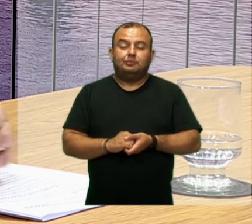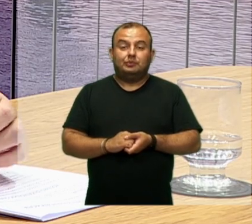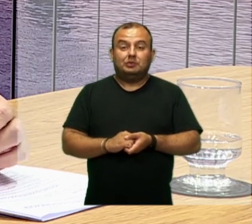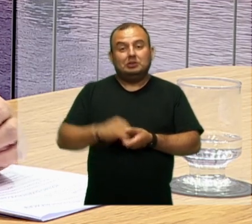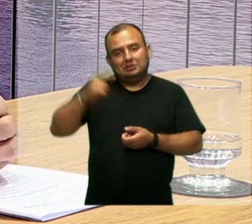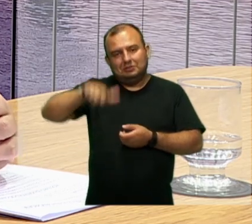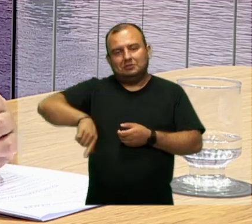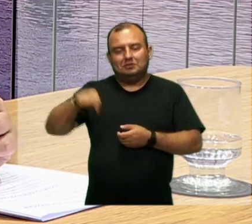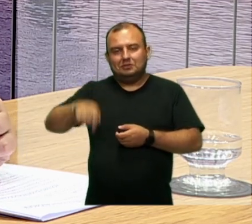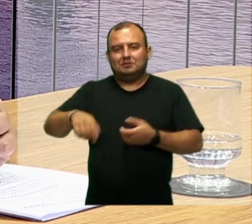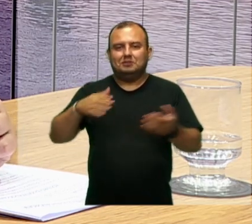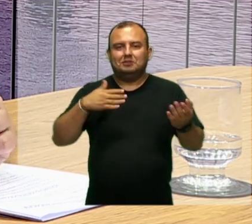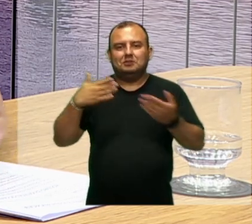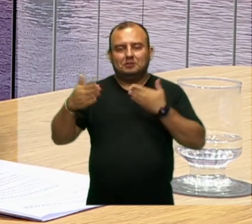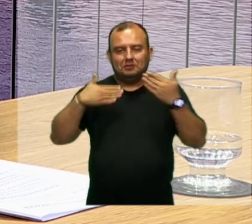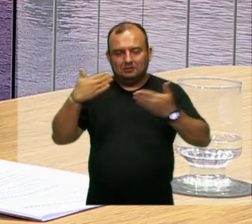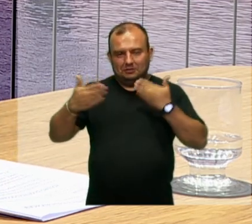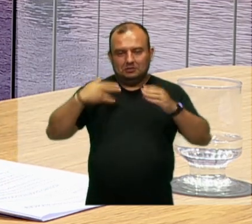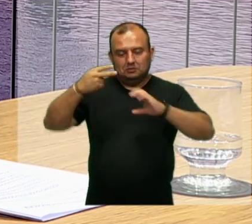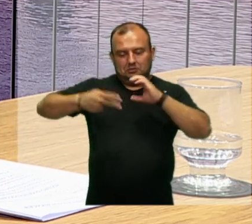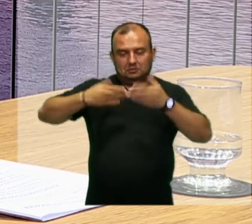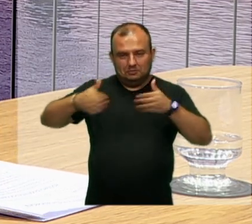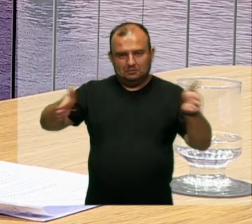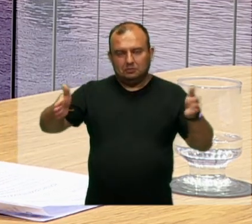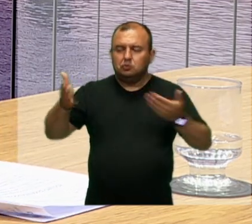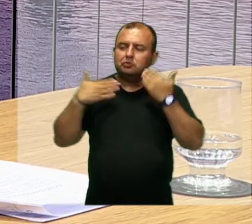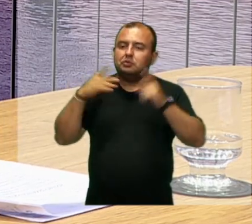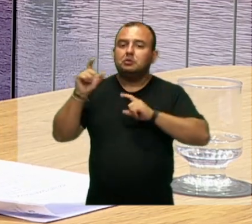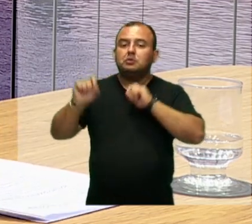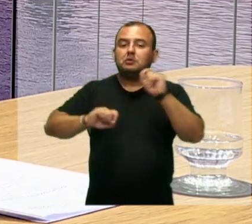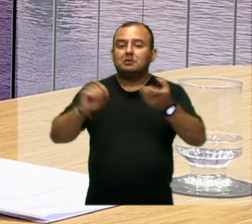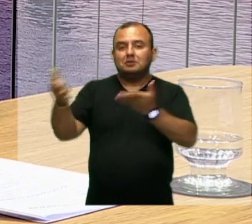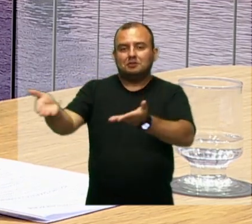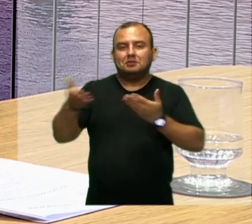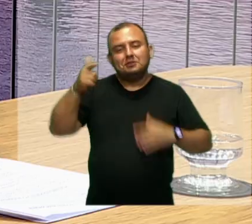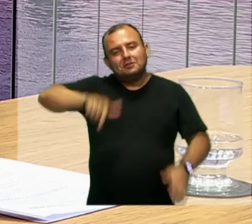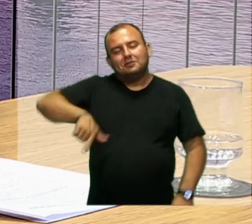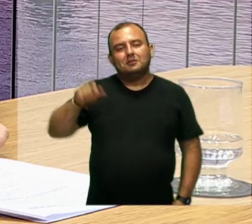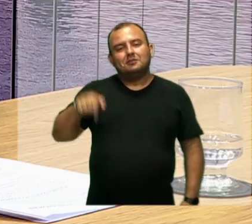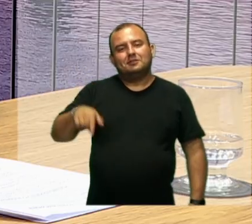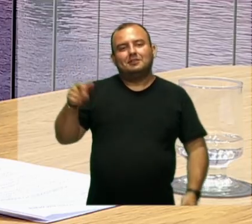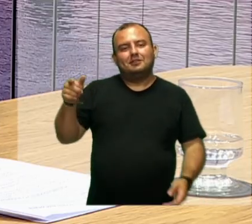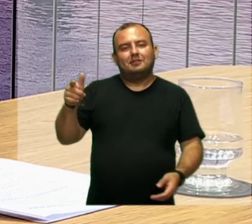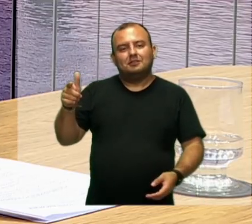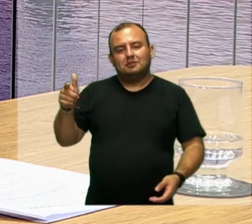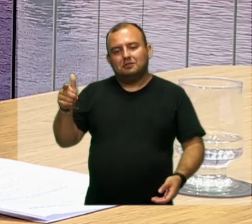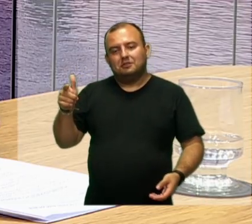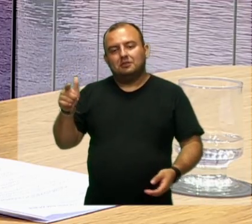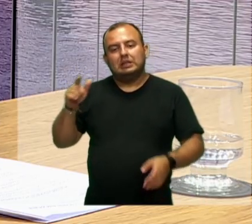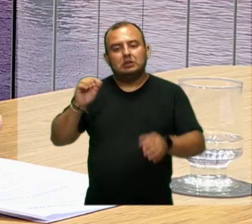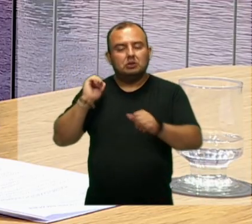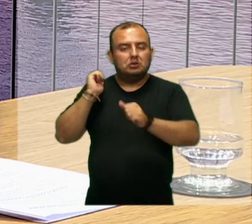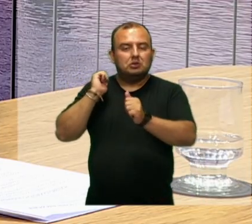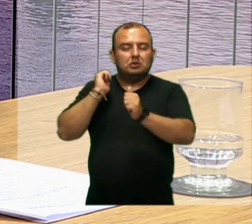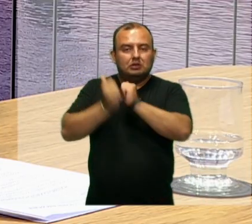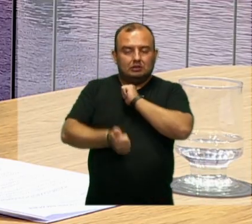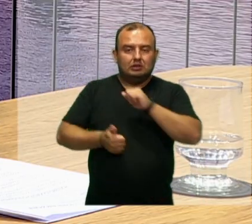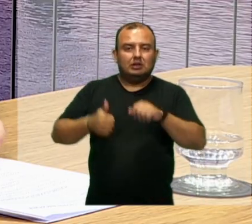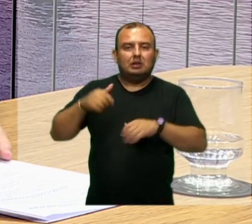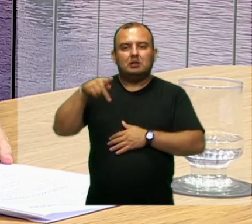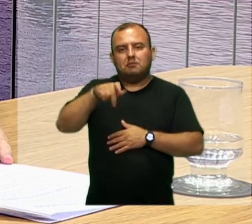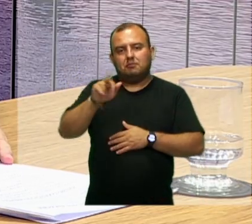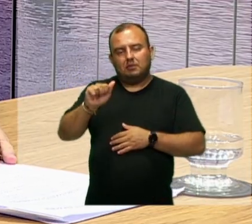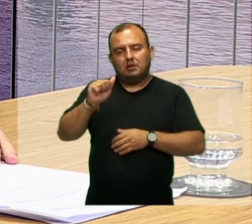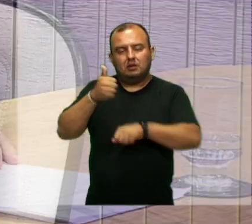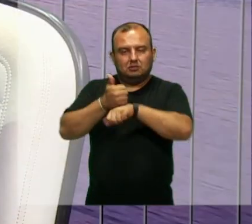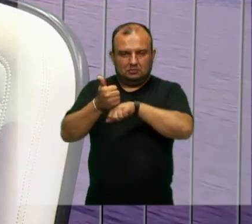Pessoal, voltamos aqui nesse Câmara Aberta que hoje recebe mais uma vez o nosso atleta